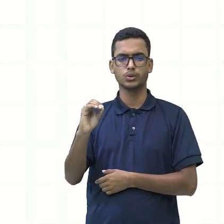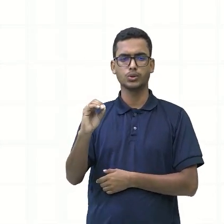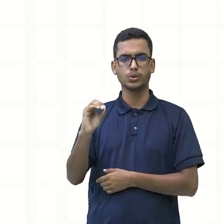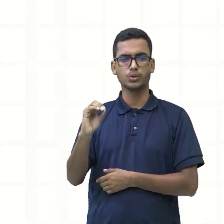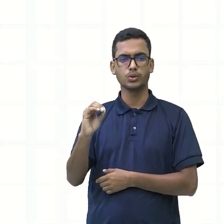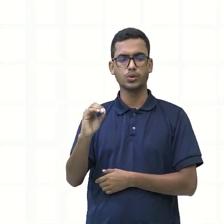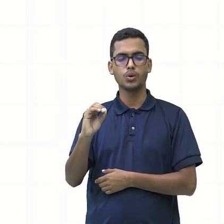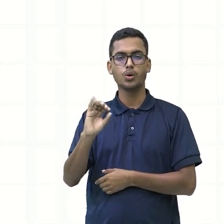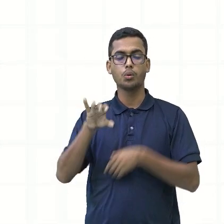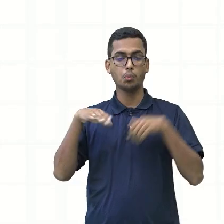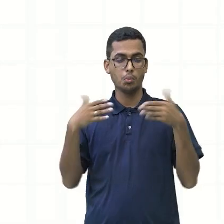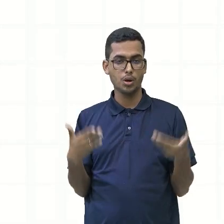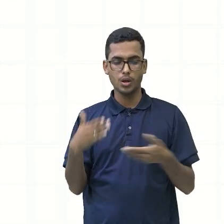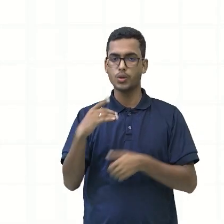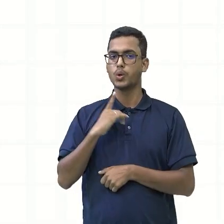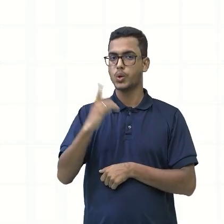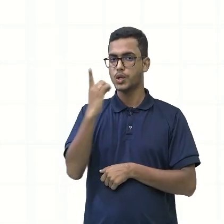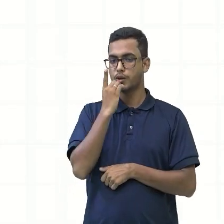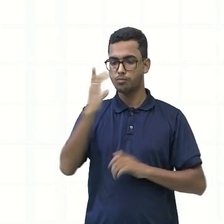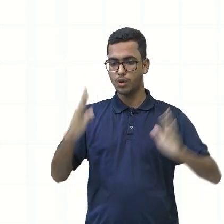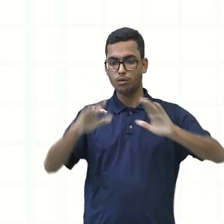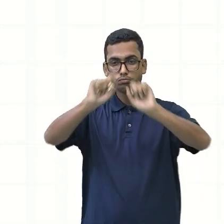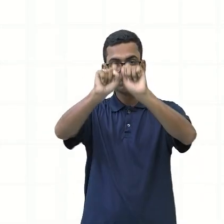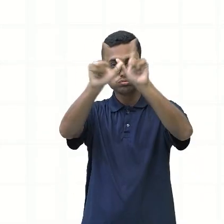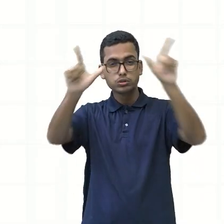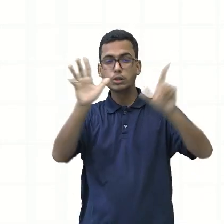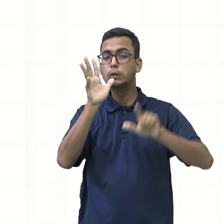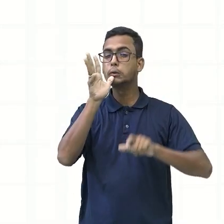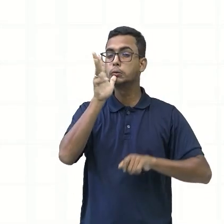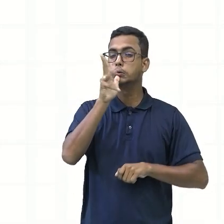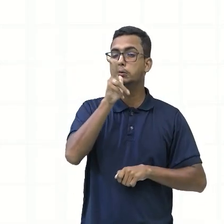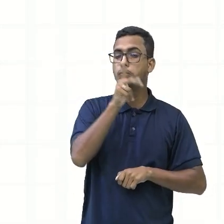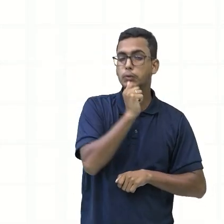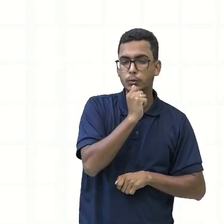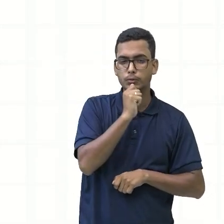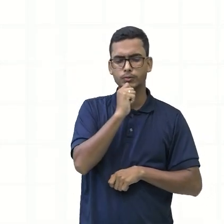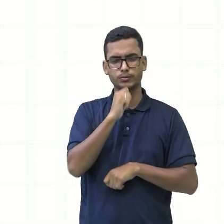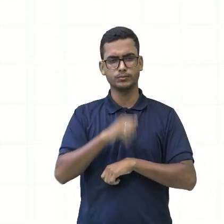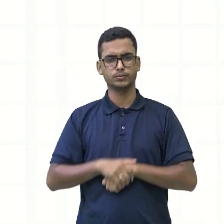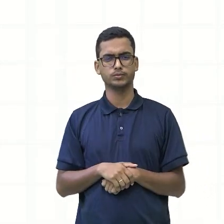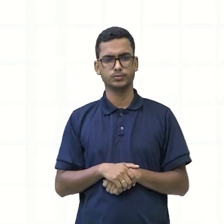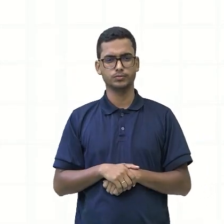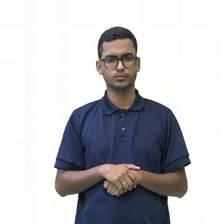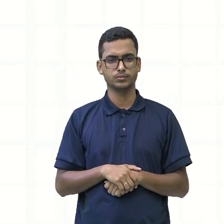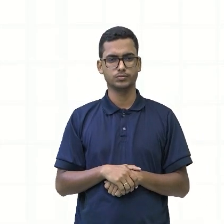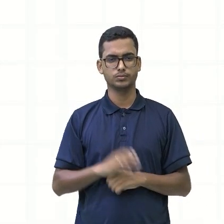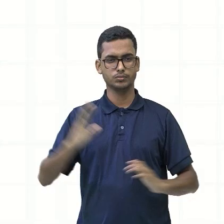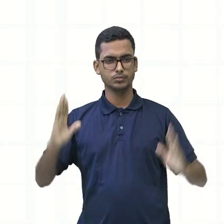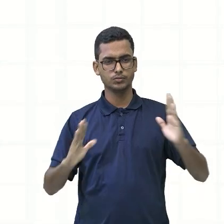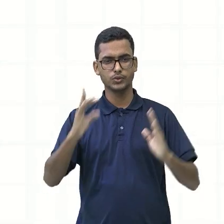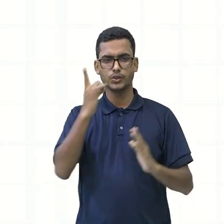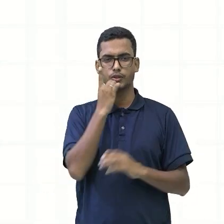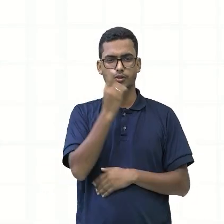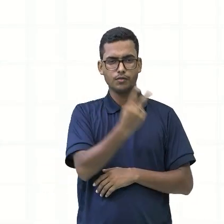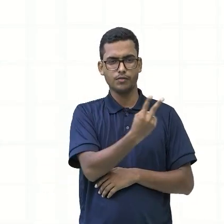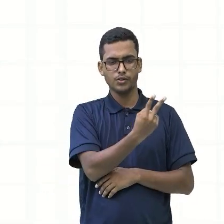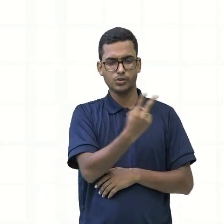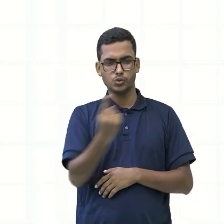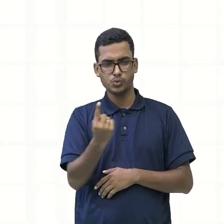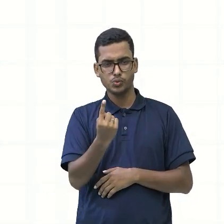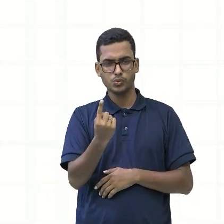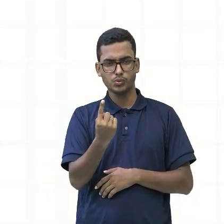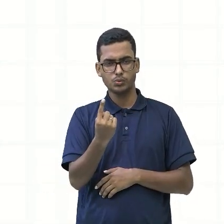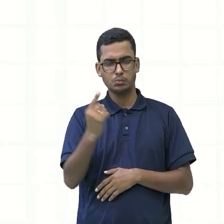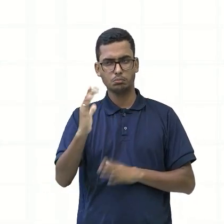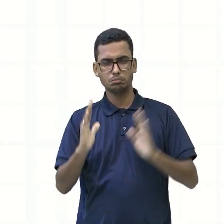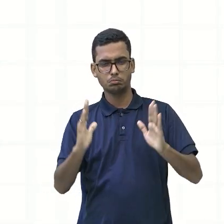está mais longo que a noite. No caso aí, por volta de 21 de dezembro, né? Nessa região aqui